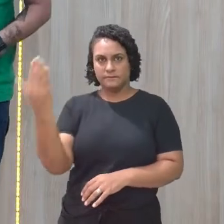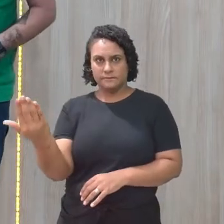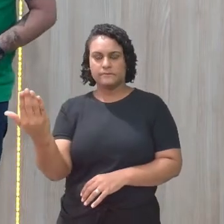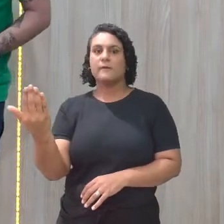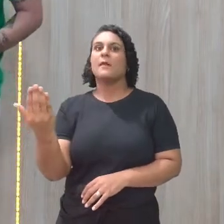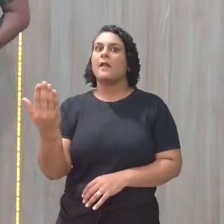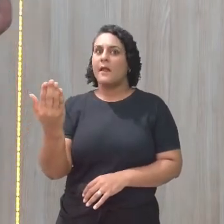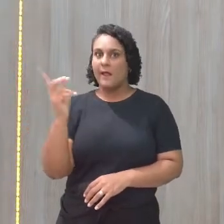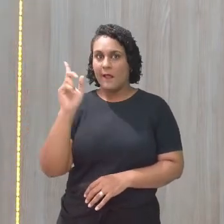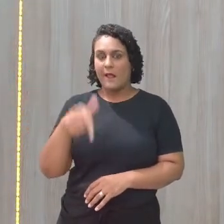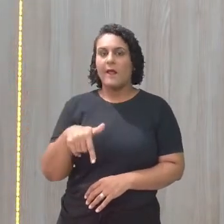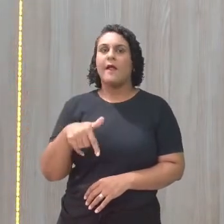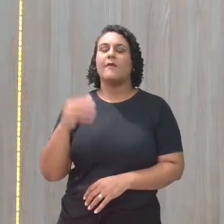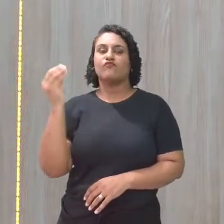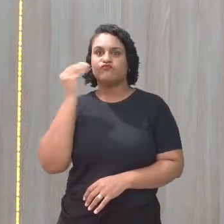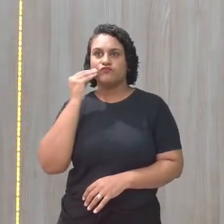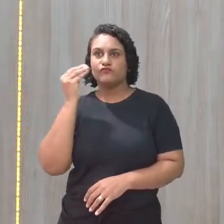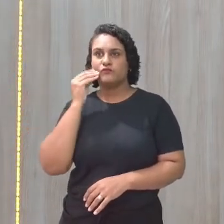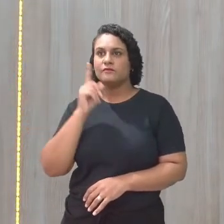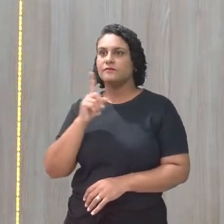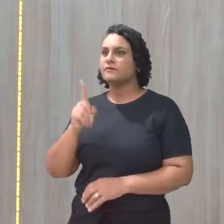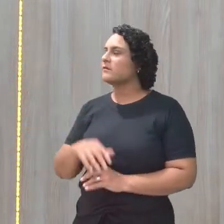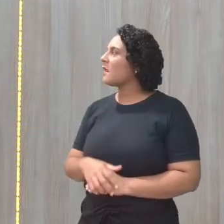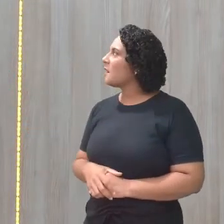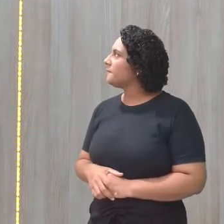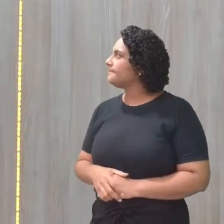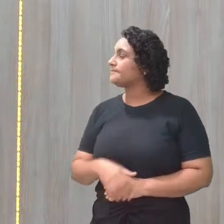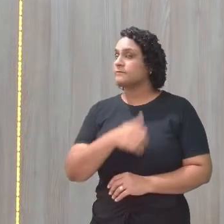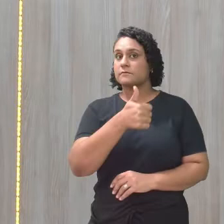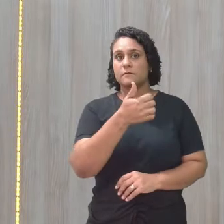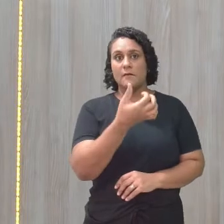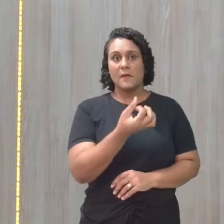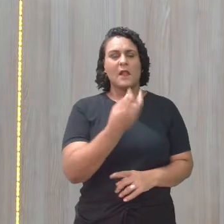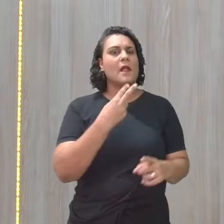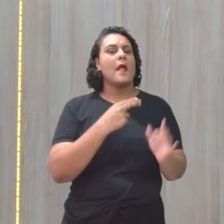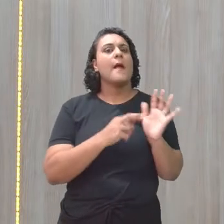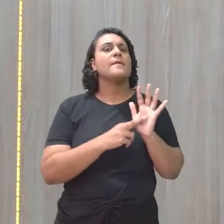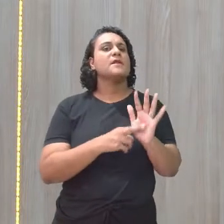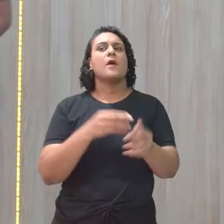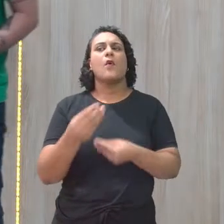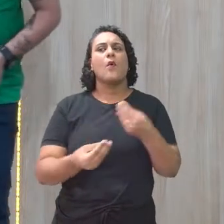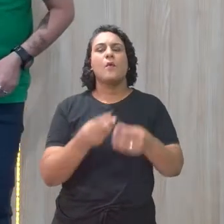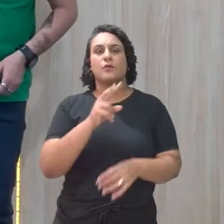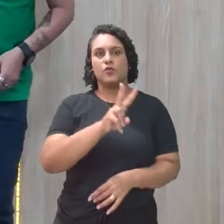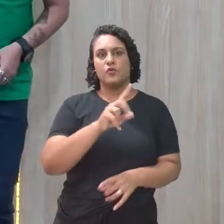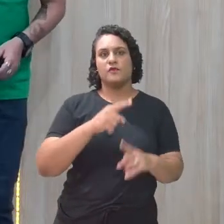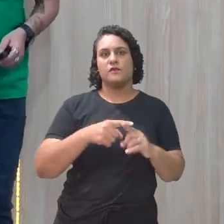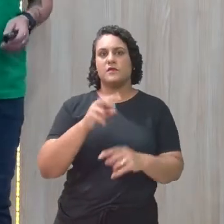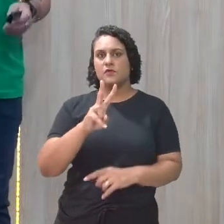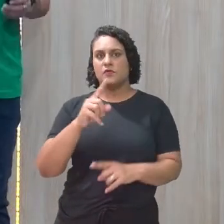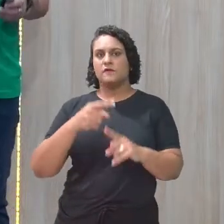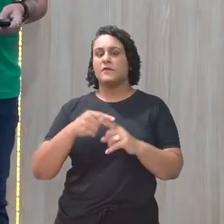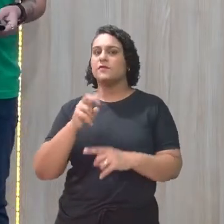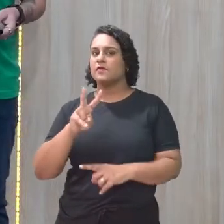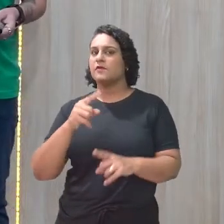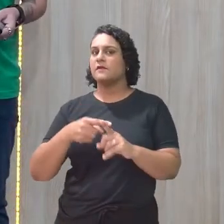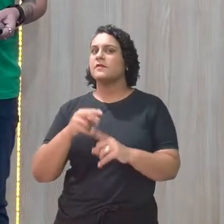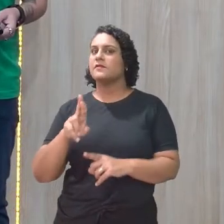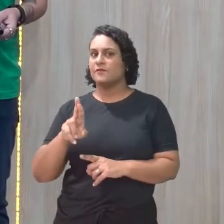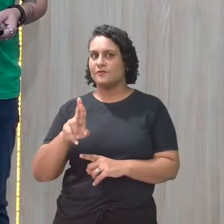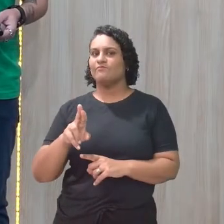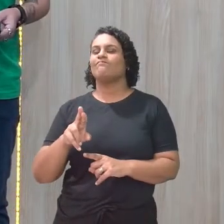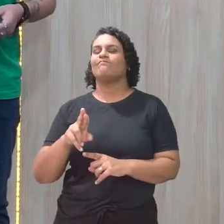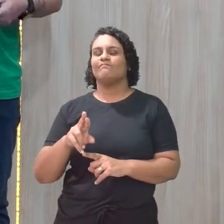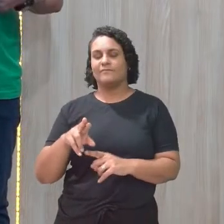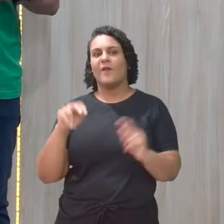tentando. Percebe que o 16 vai ser escrito como 2 vezes 2 vezes 2 vezes 2. Então, eu cumpri o objetivo